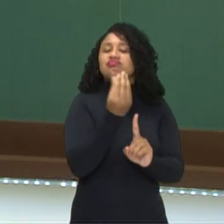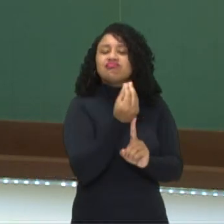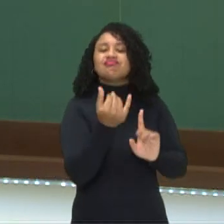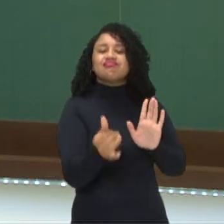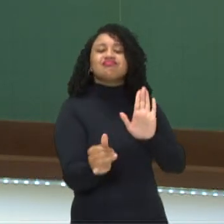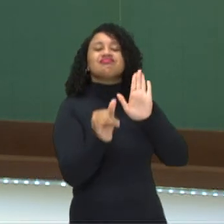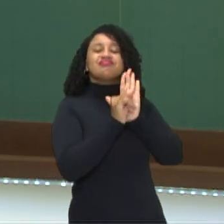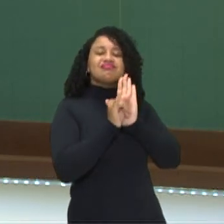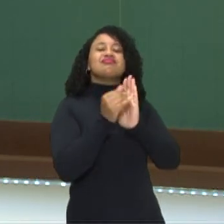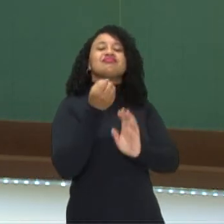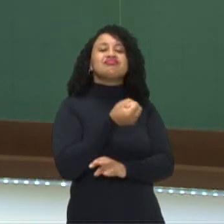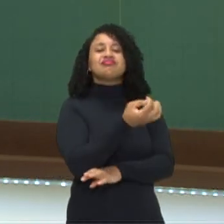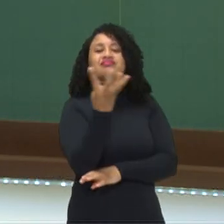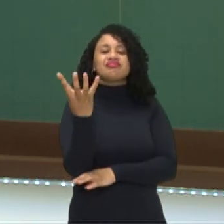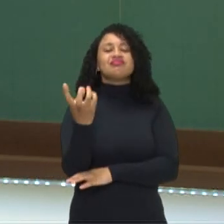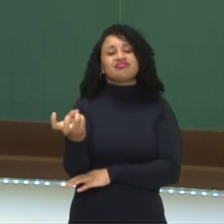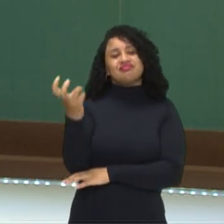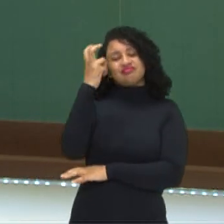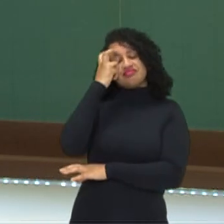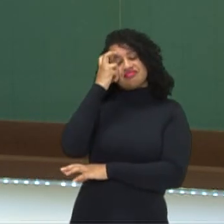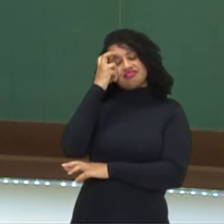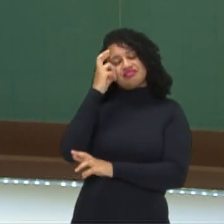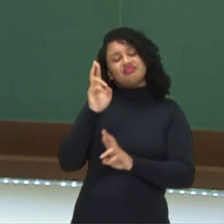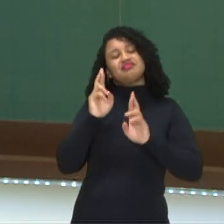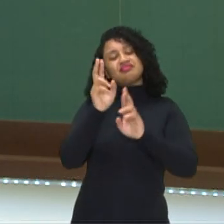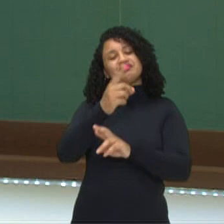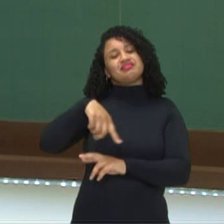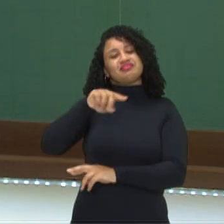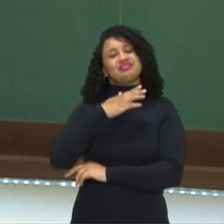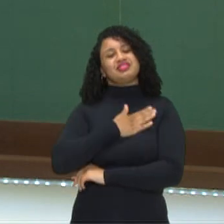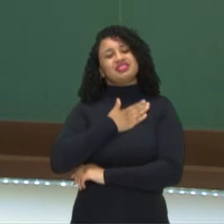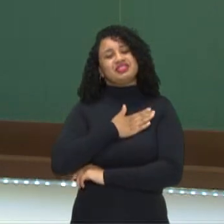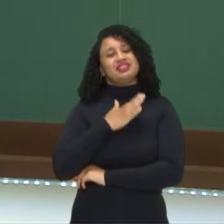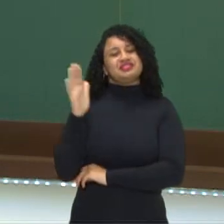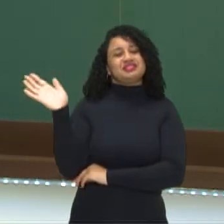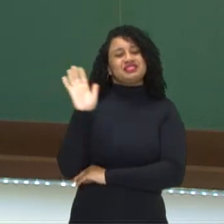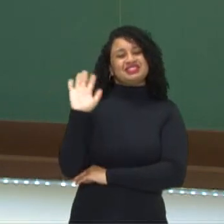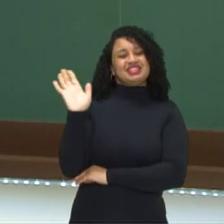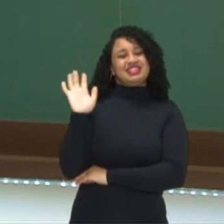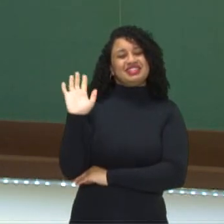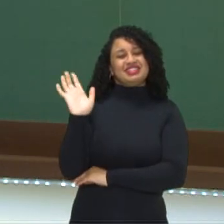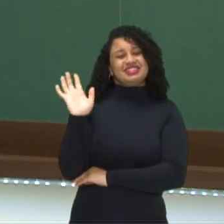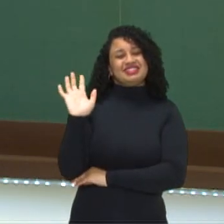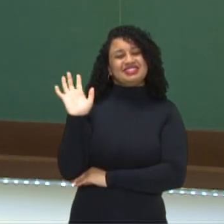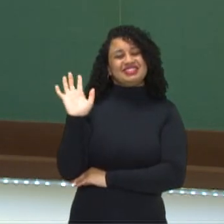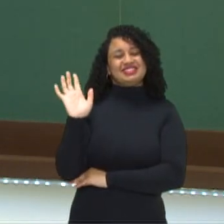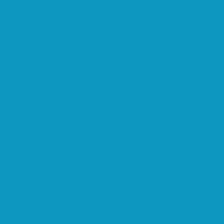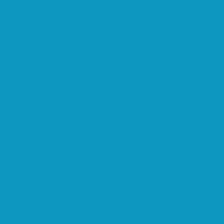identidade e pluralidade cultural. Espero que vocês tenham gostado. Até breve!